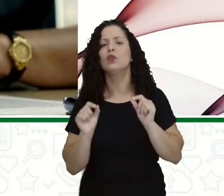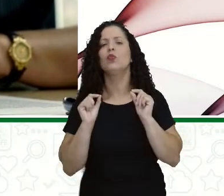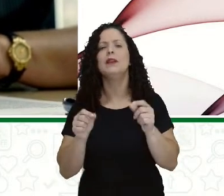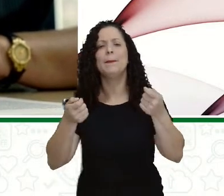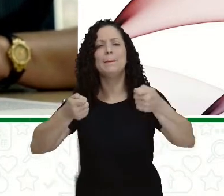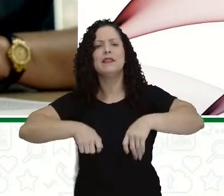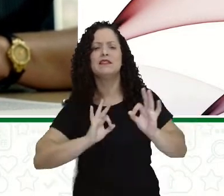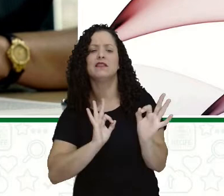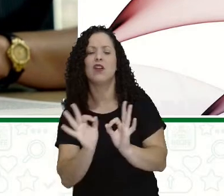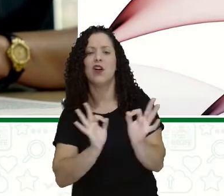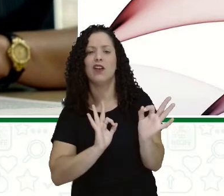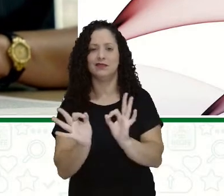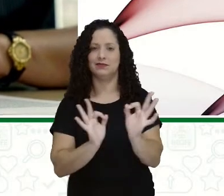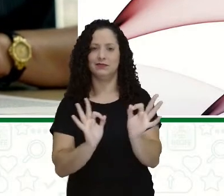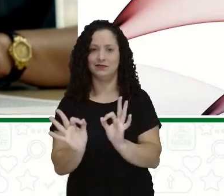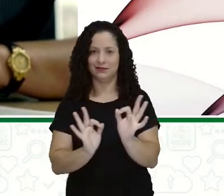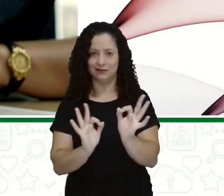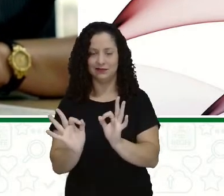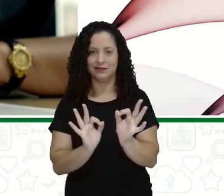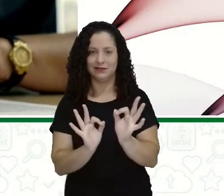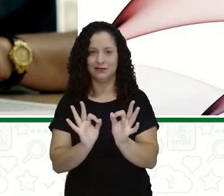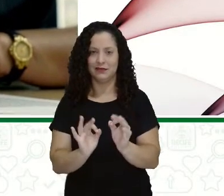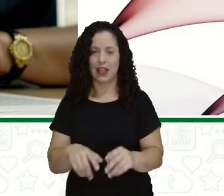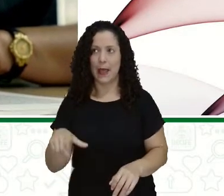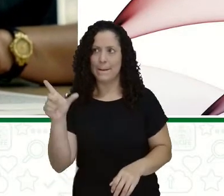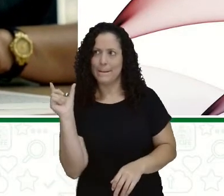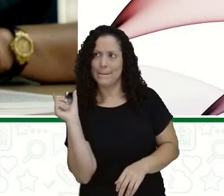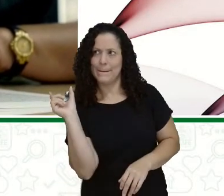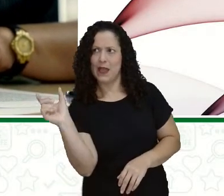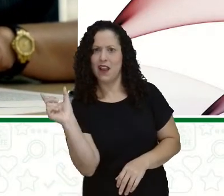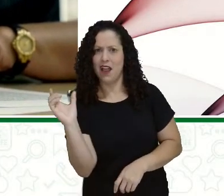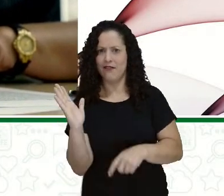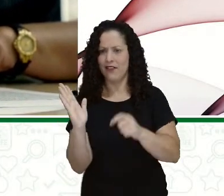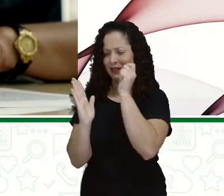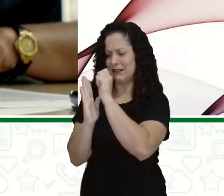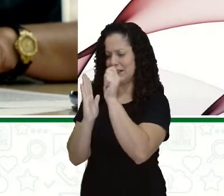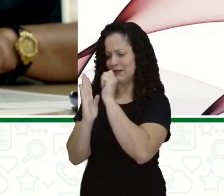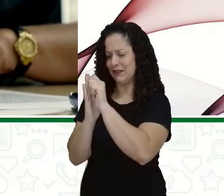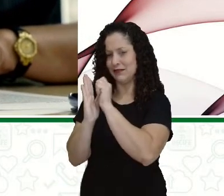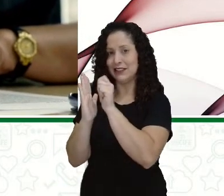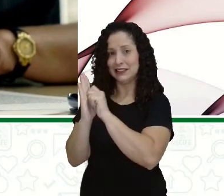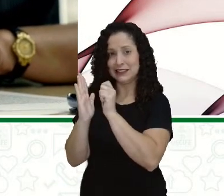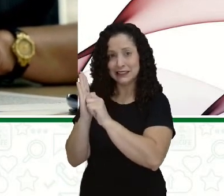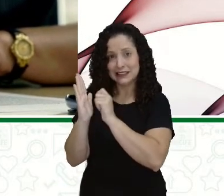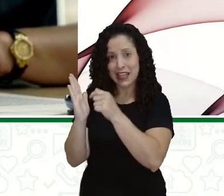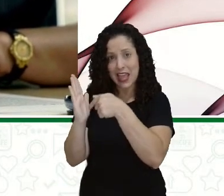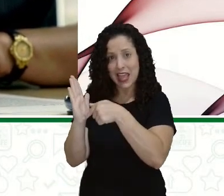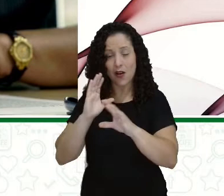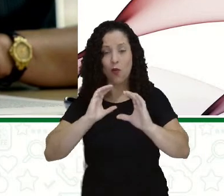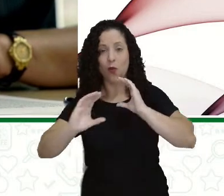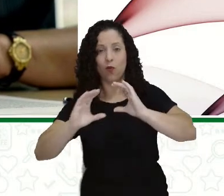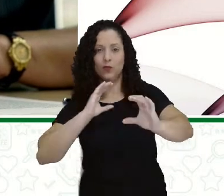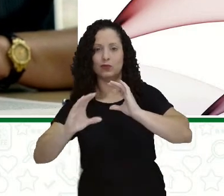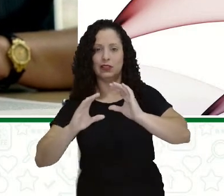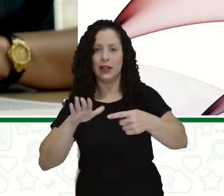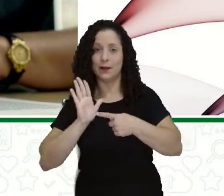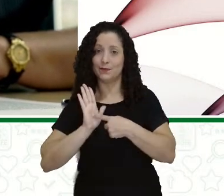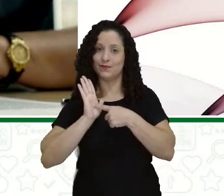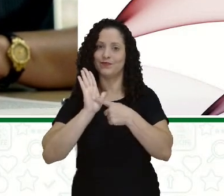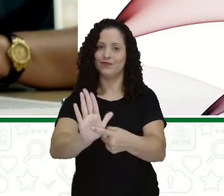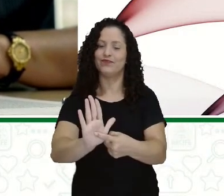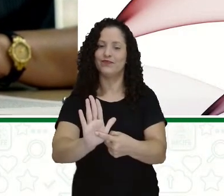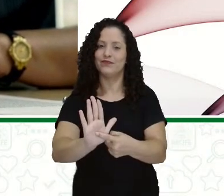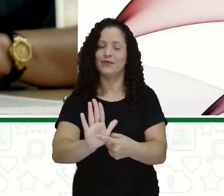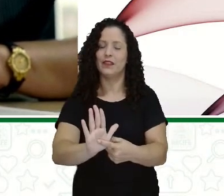ser ajustado, porque a palavra escrita é para comunicar sem o